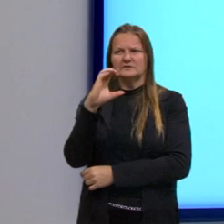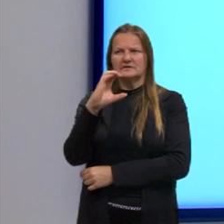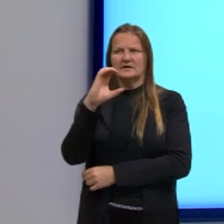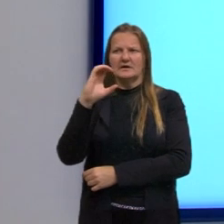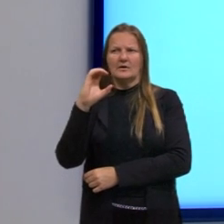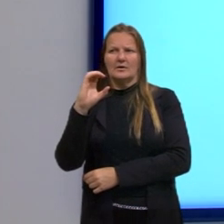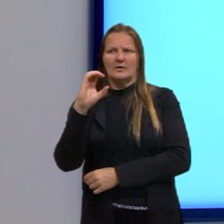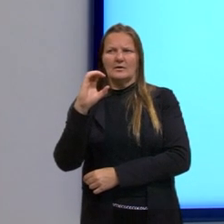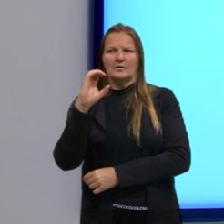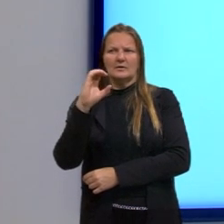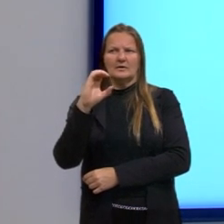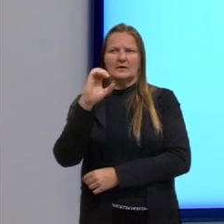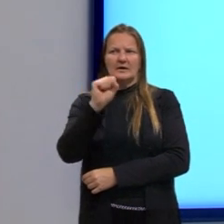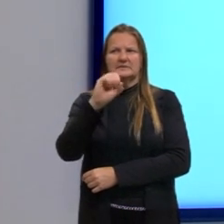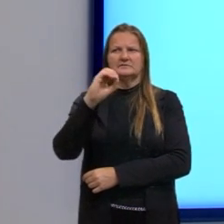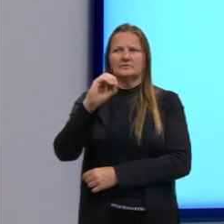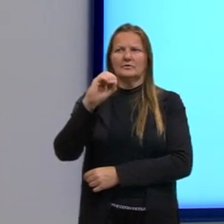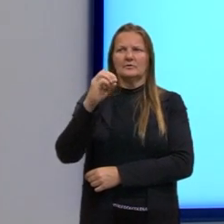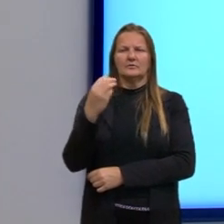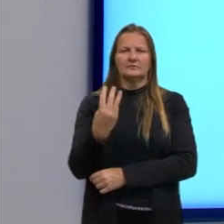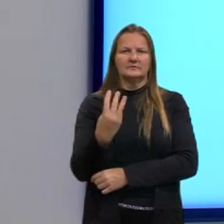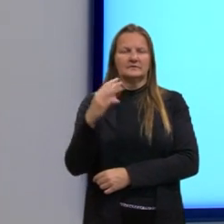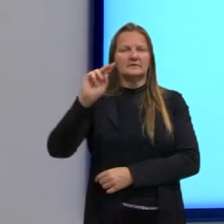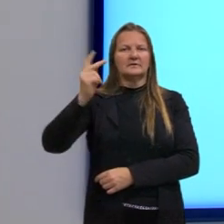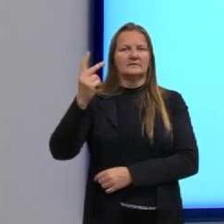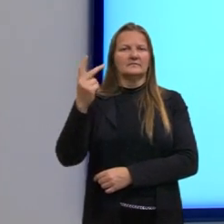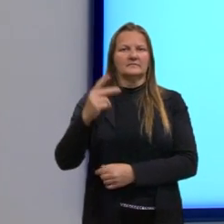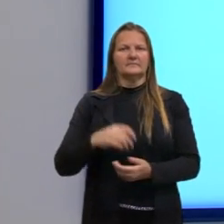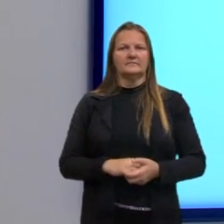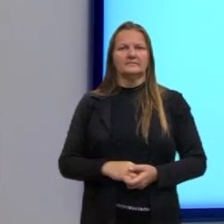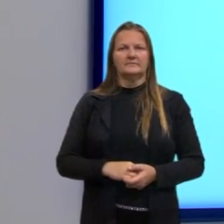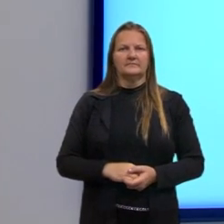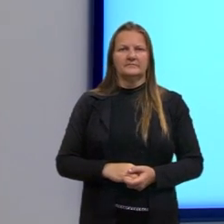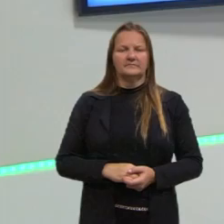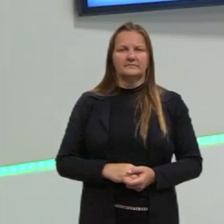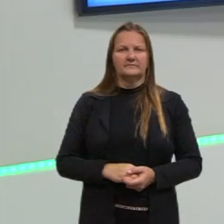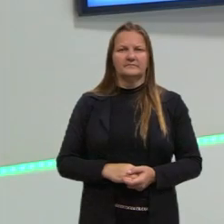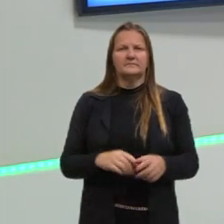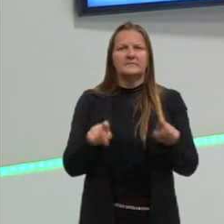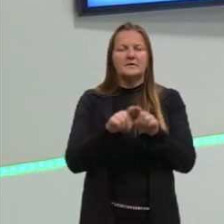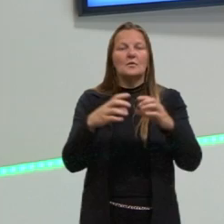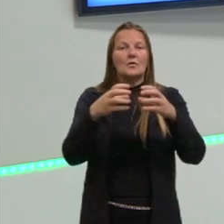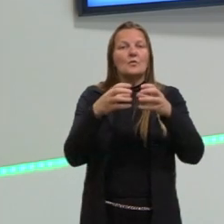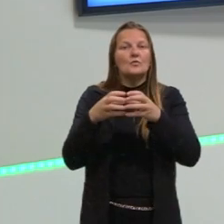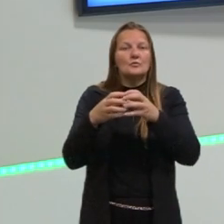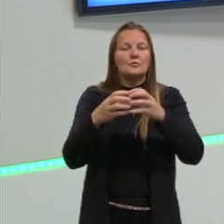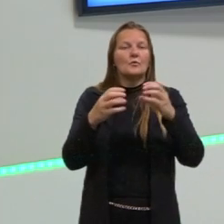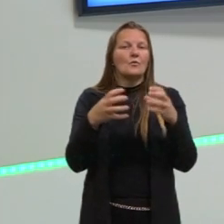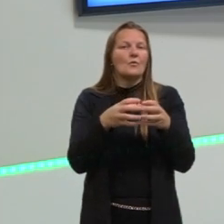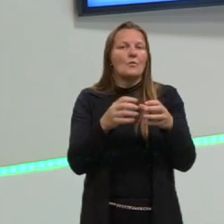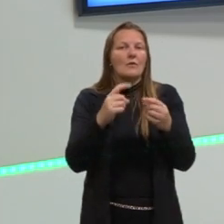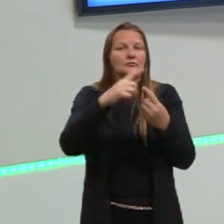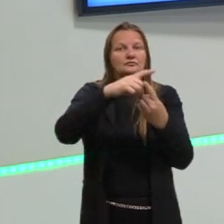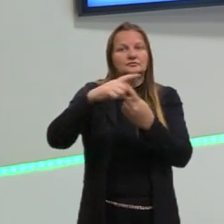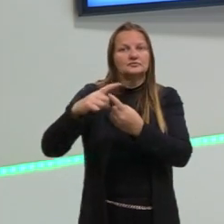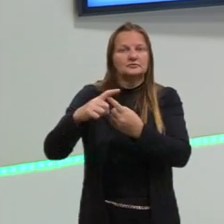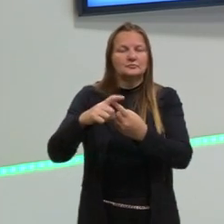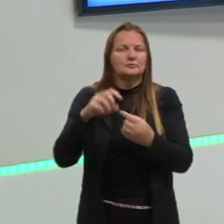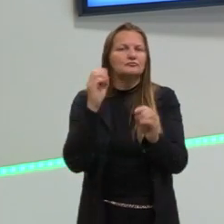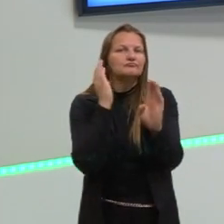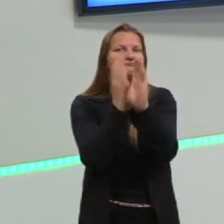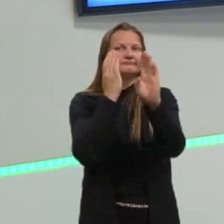tá então vamos ver quais as opções trazer esses grupos funcionais que eu vou Identificar qual pesticida foi